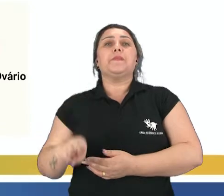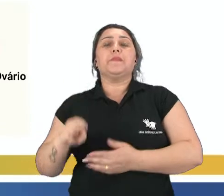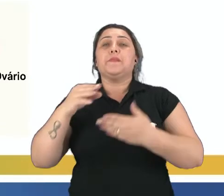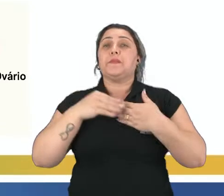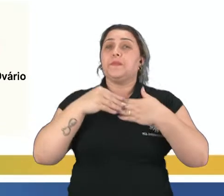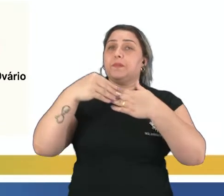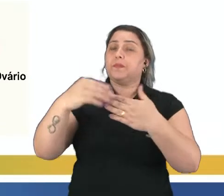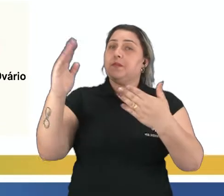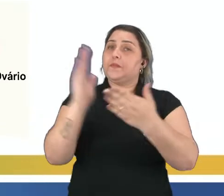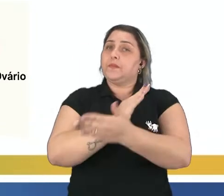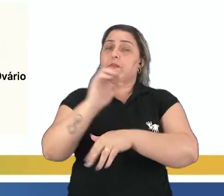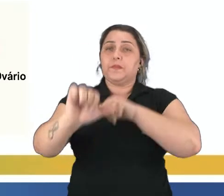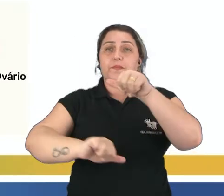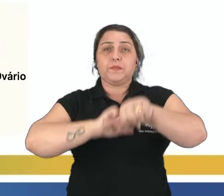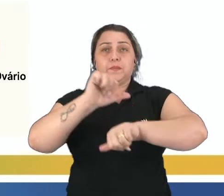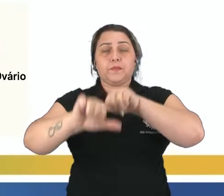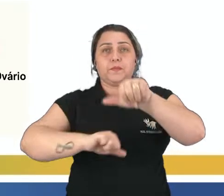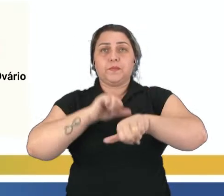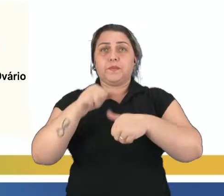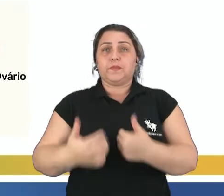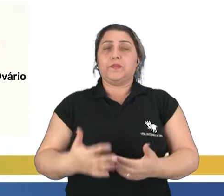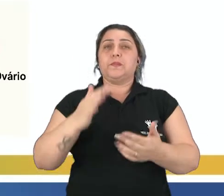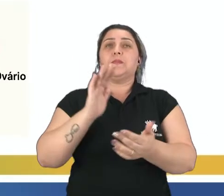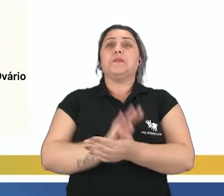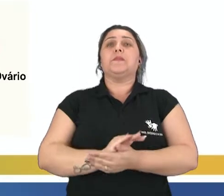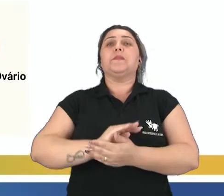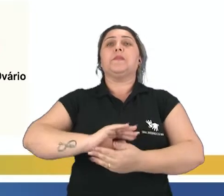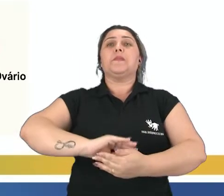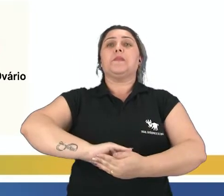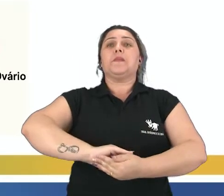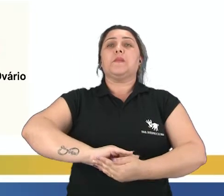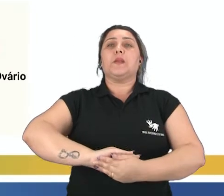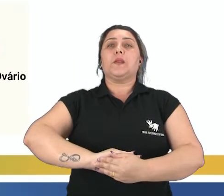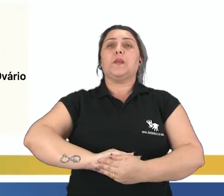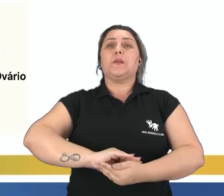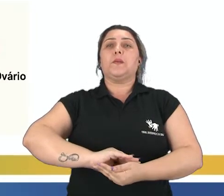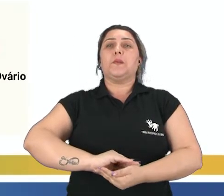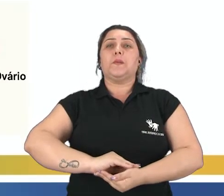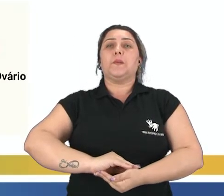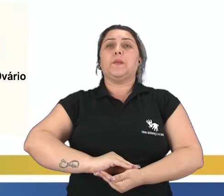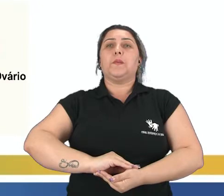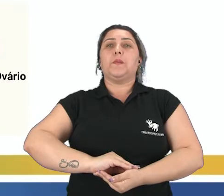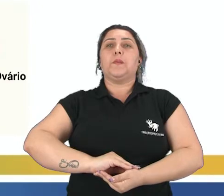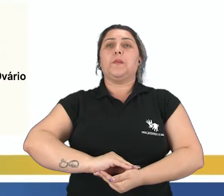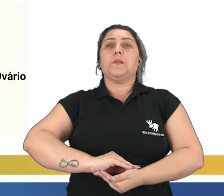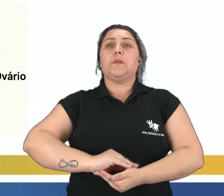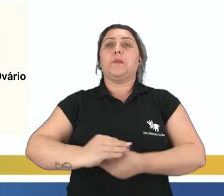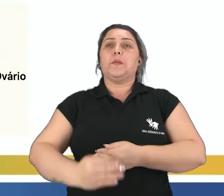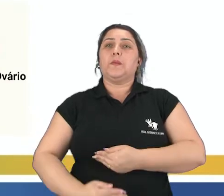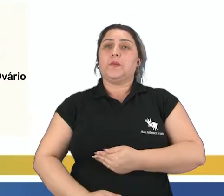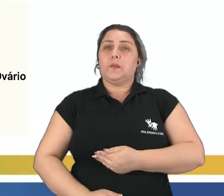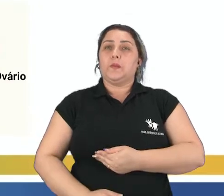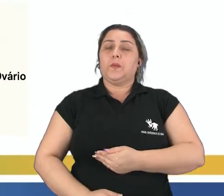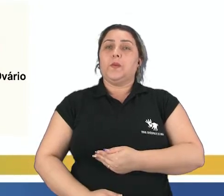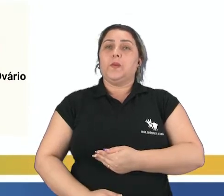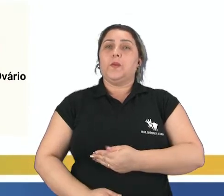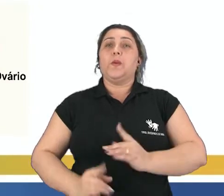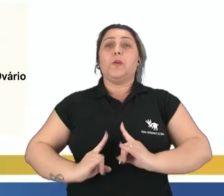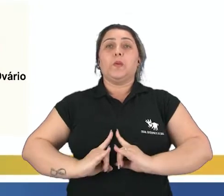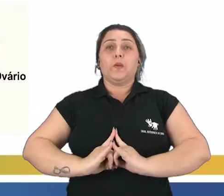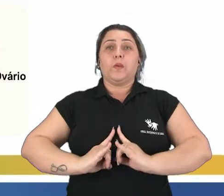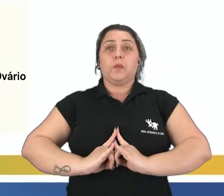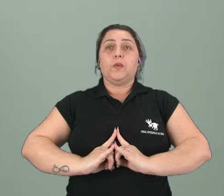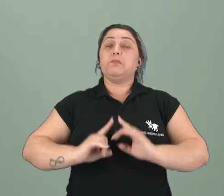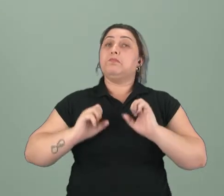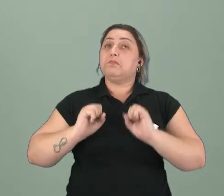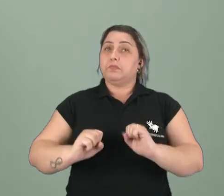trazer algumas alterações aí no útero, nessas camadas? Justamente os hormônios. Eles